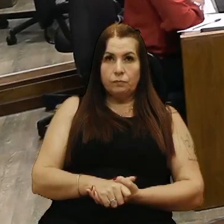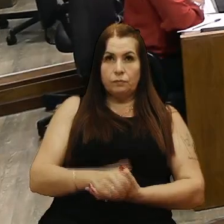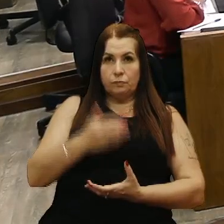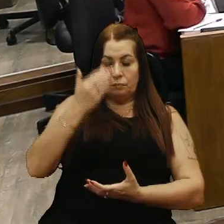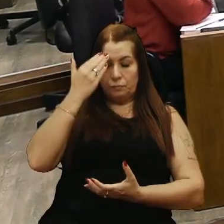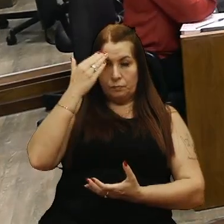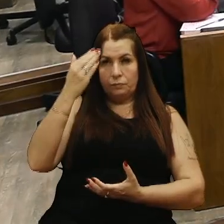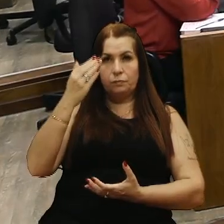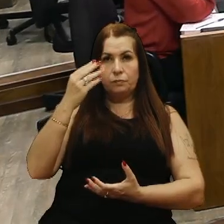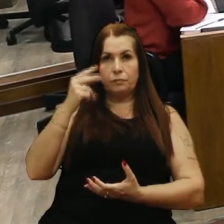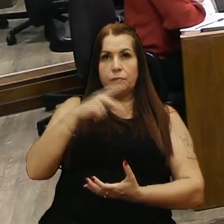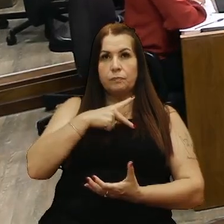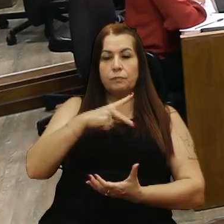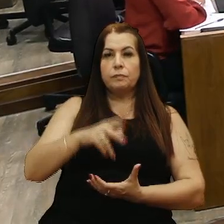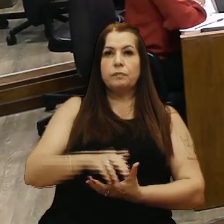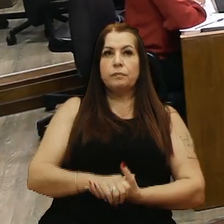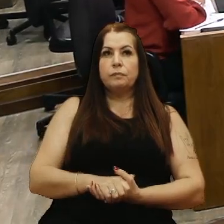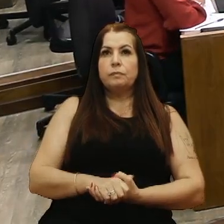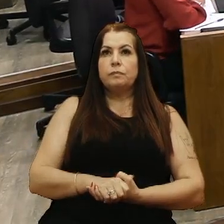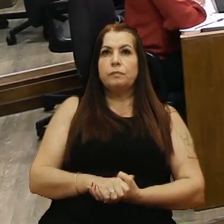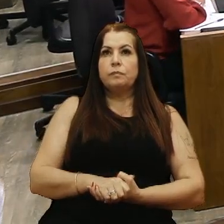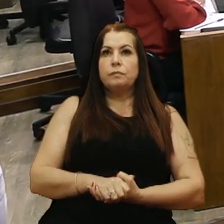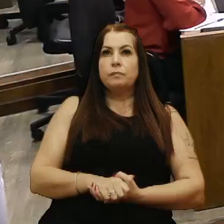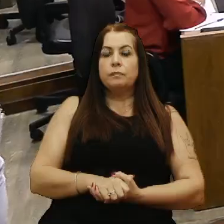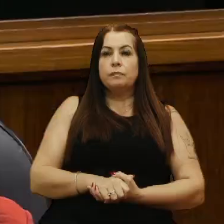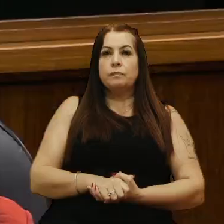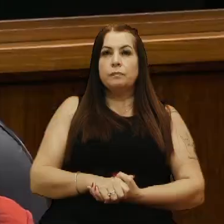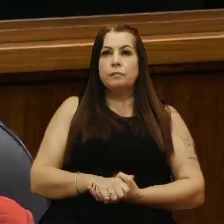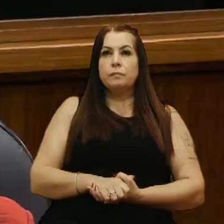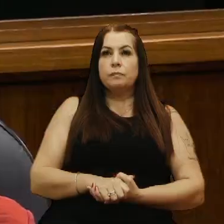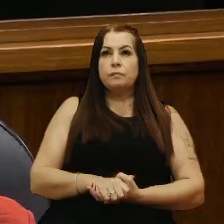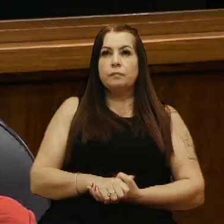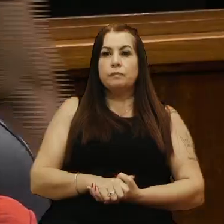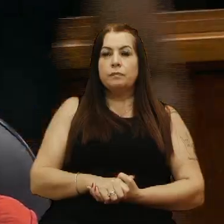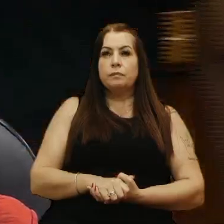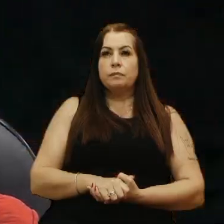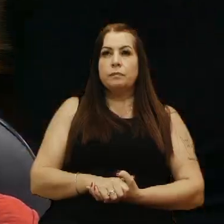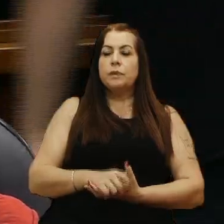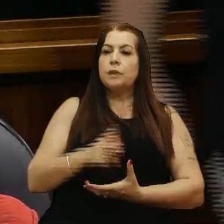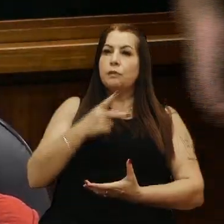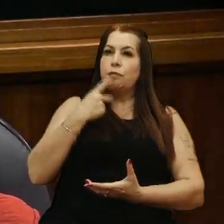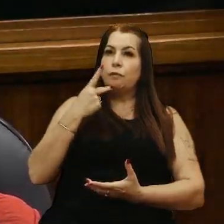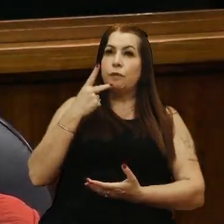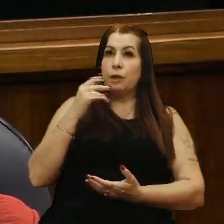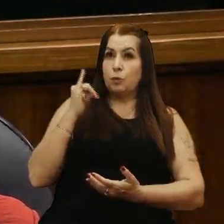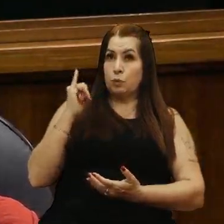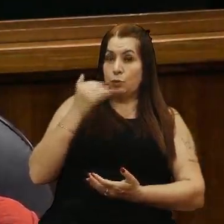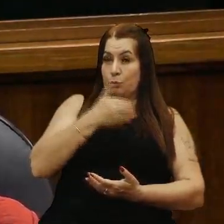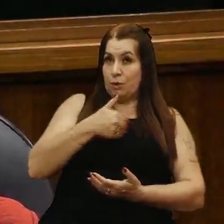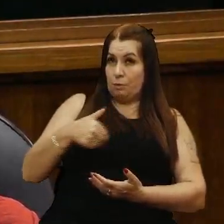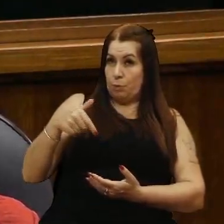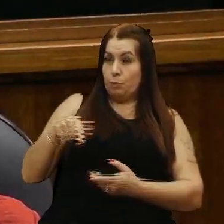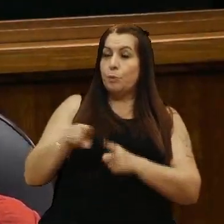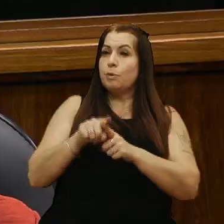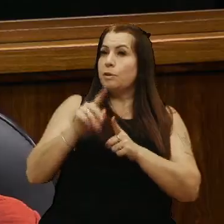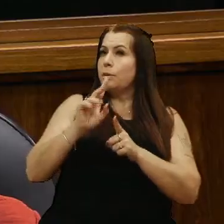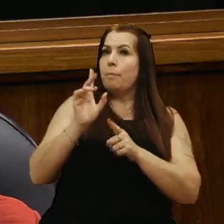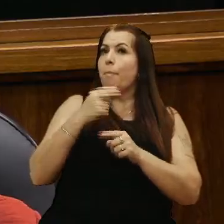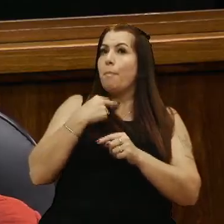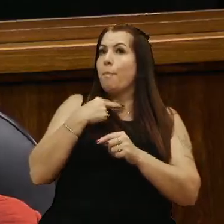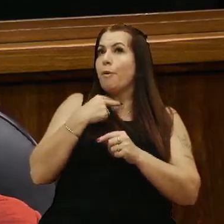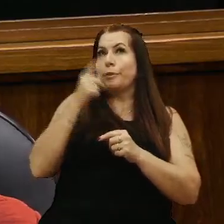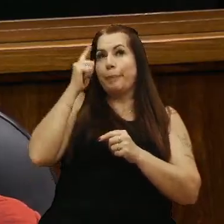Muito obrigado, senhor presidente. Quando a gente vai falar do transporte público, eu acho que aqui a gente não pode